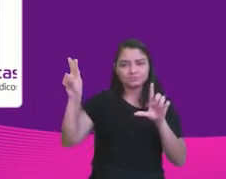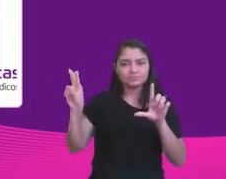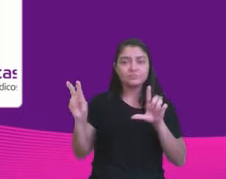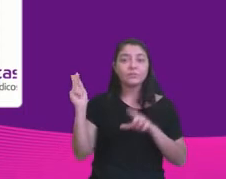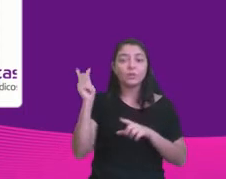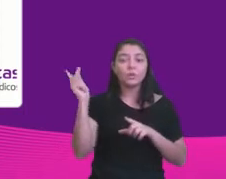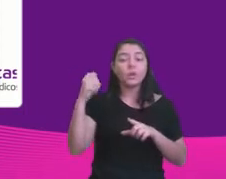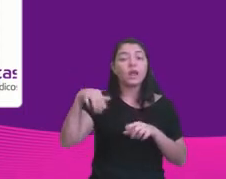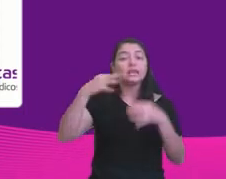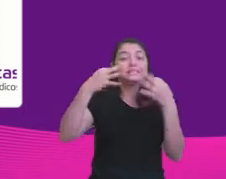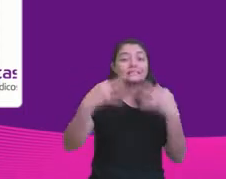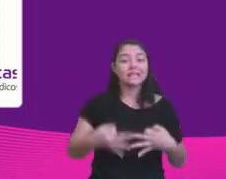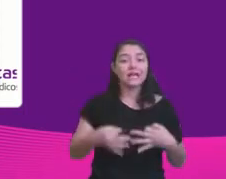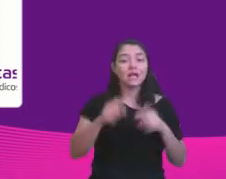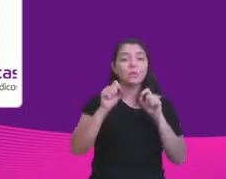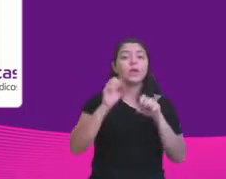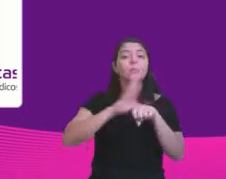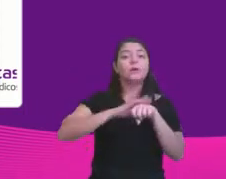doença